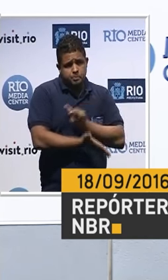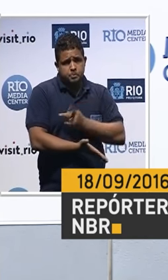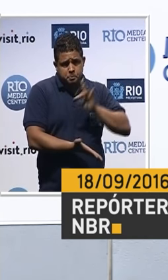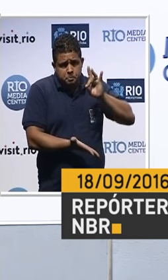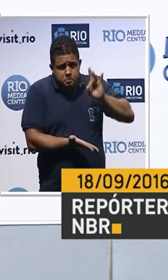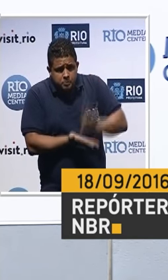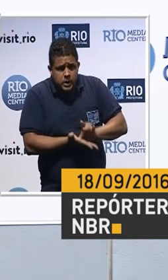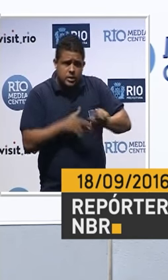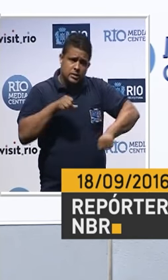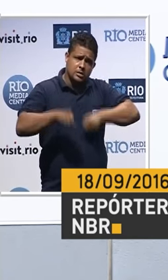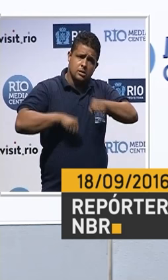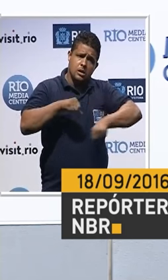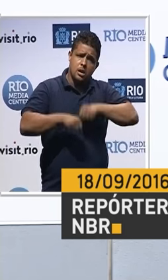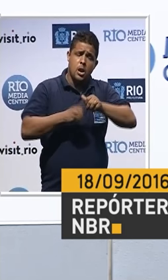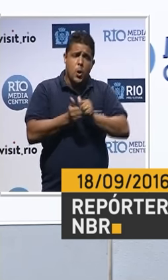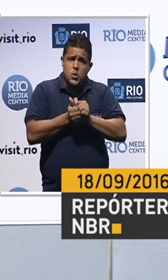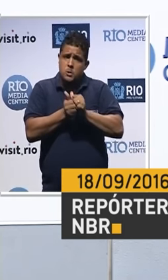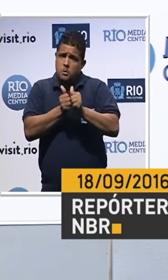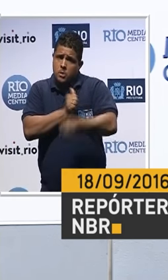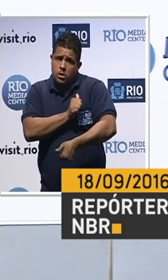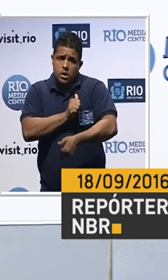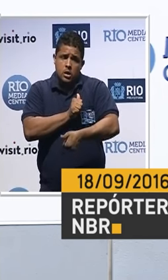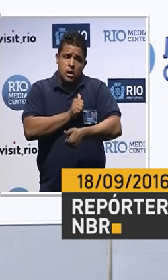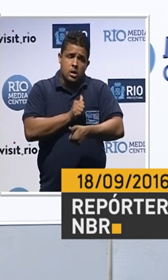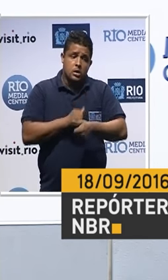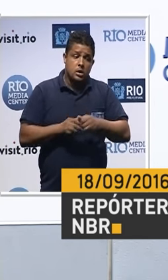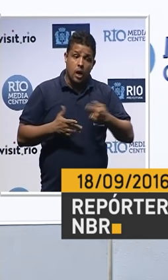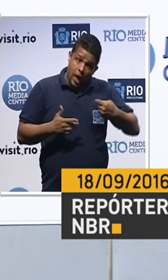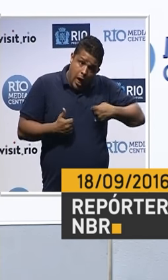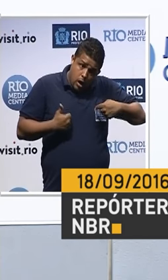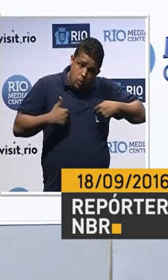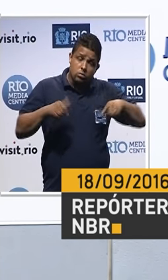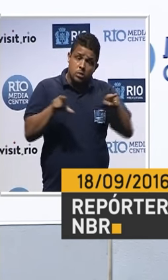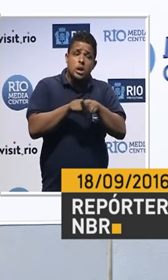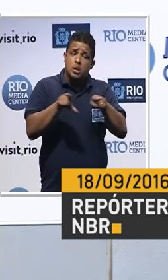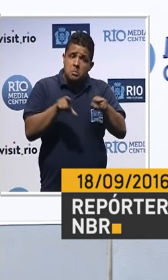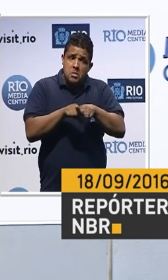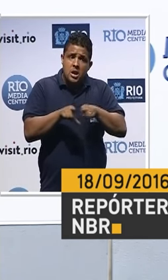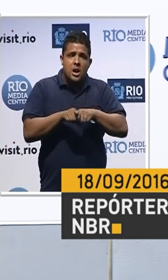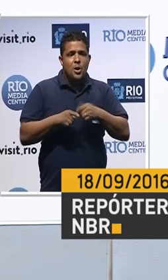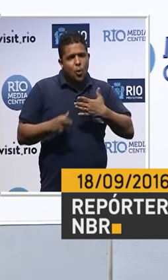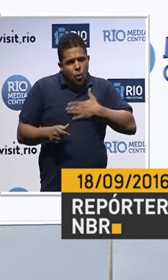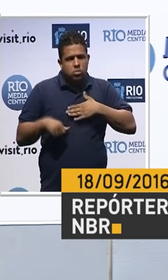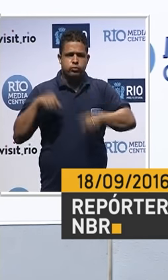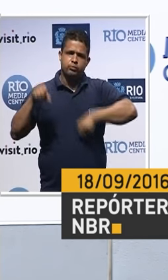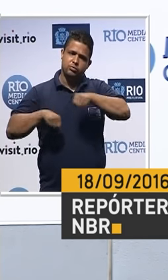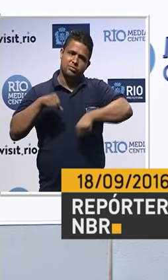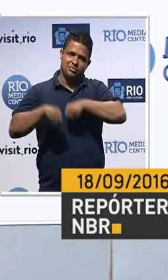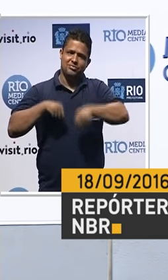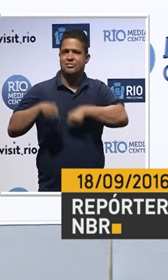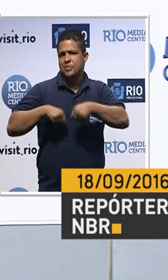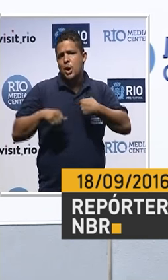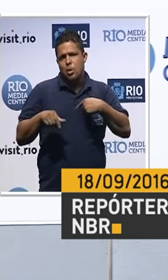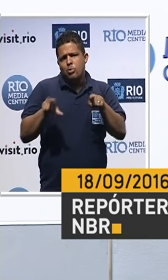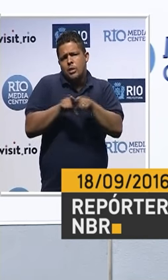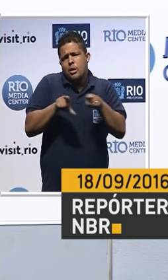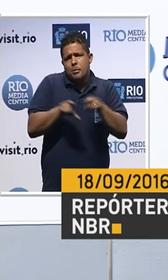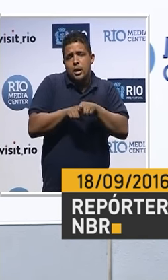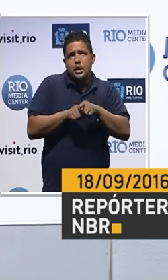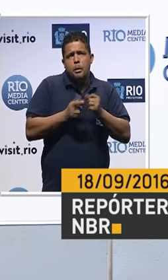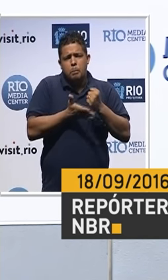o ciclismo é um esporte que, aliás, é o esporte que eu pratico. Então, falo isso com muito pesar, falo